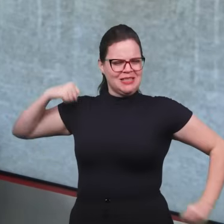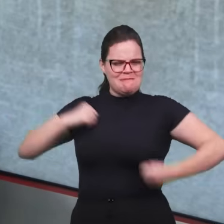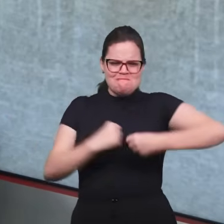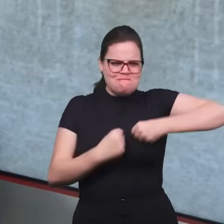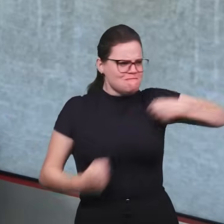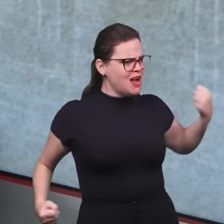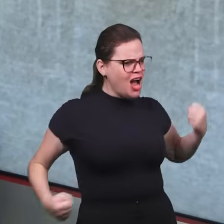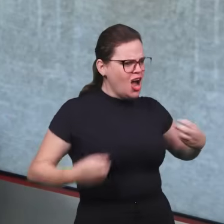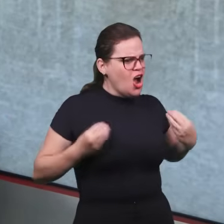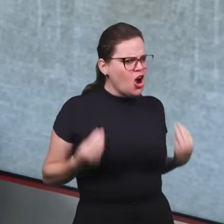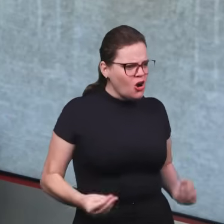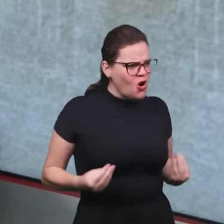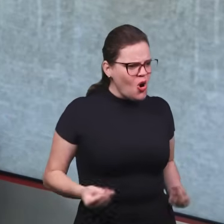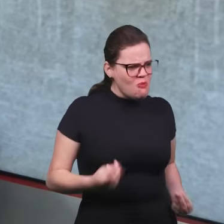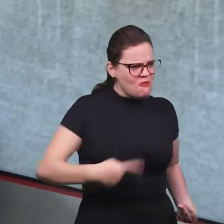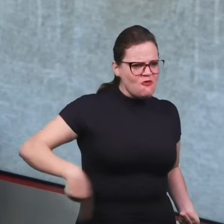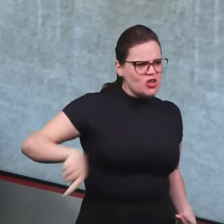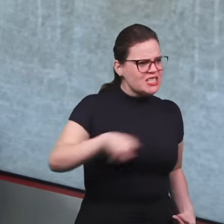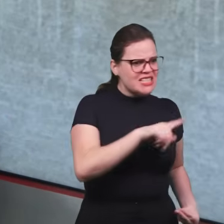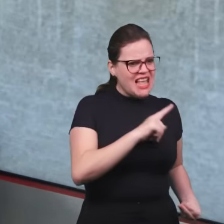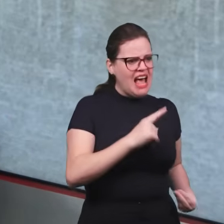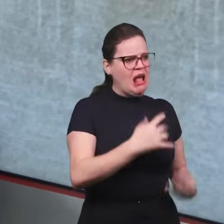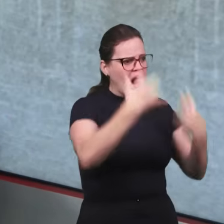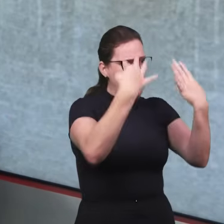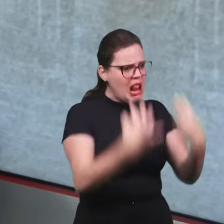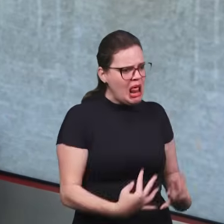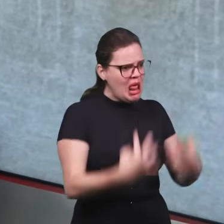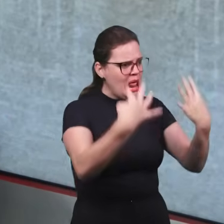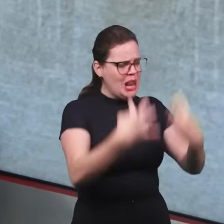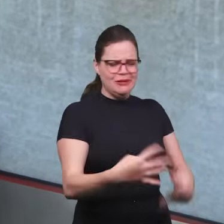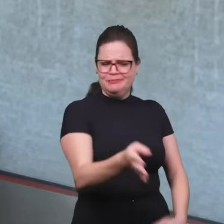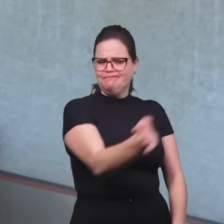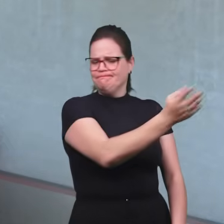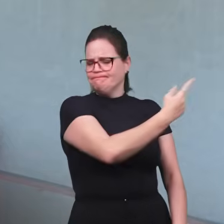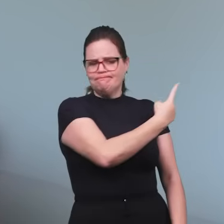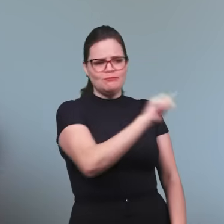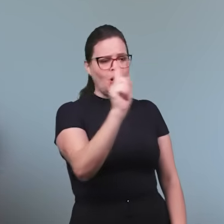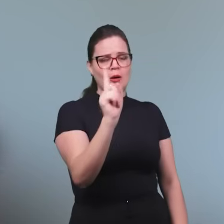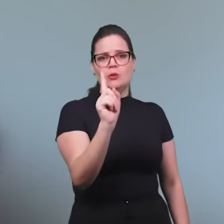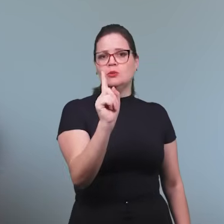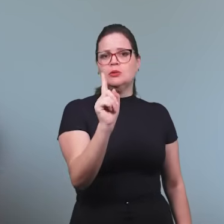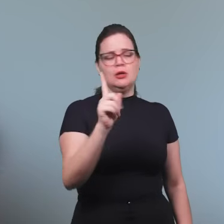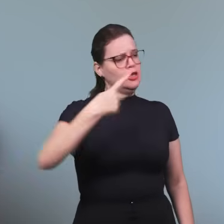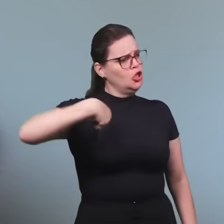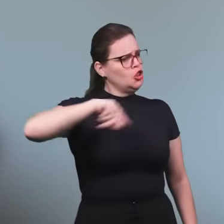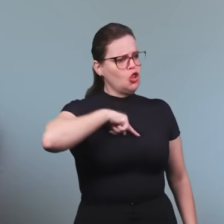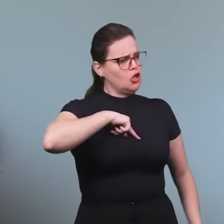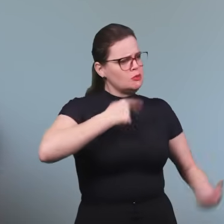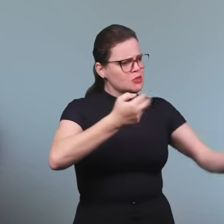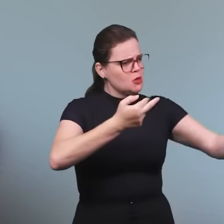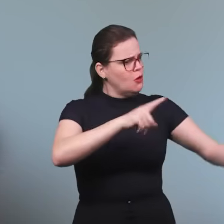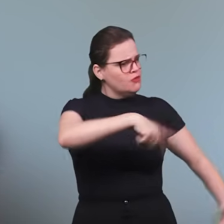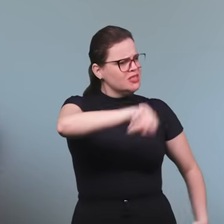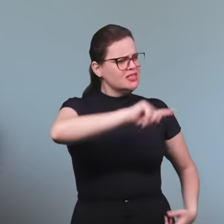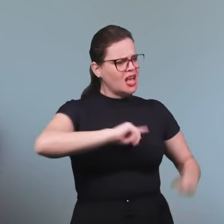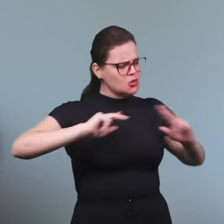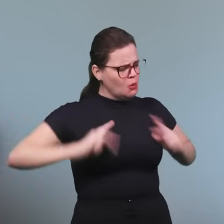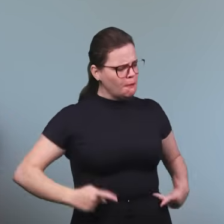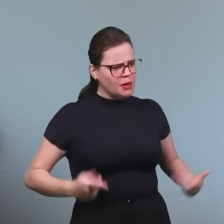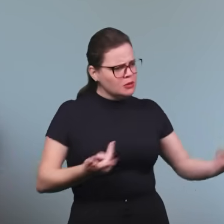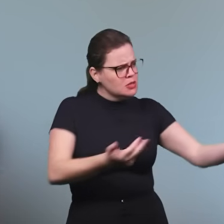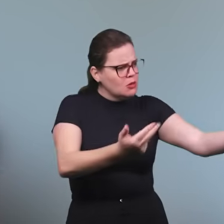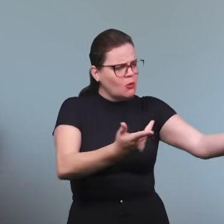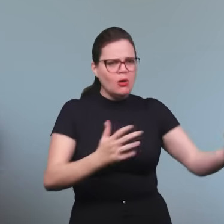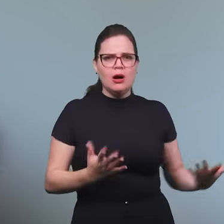vestes, demonstrando indignação profunda, e interrompem aquele ato declarando: não, nós também somos homens